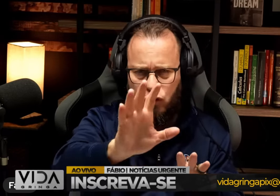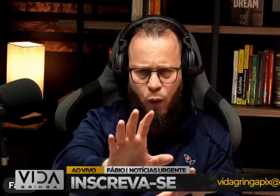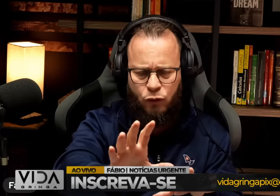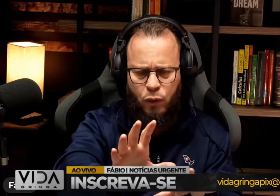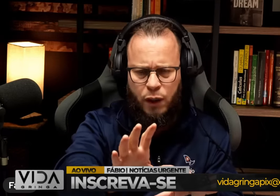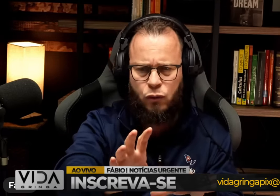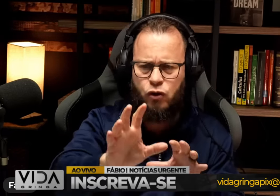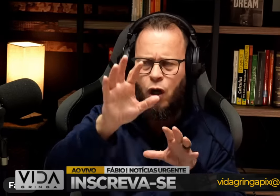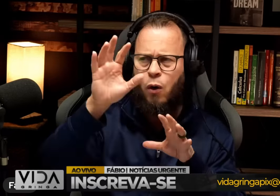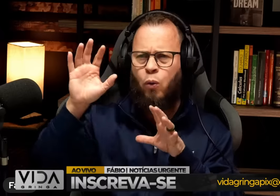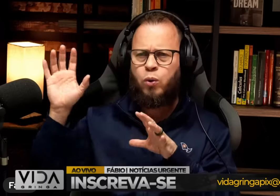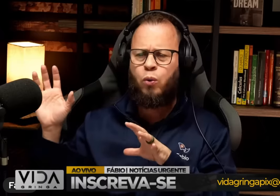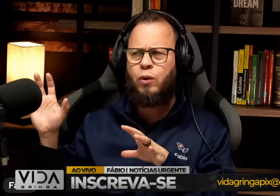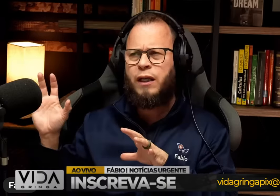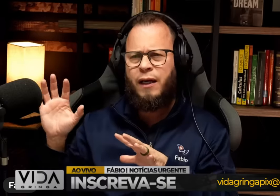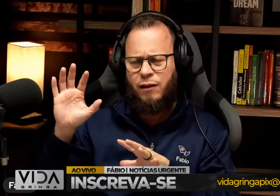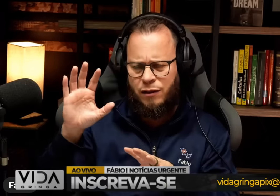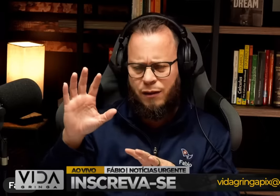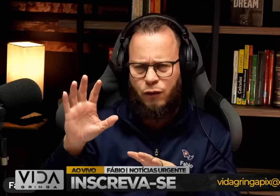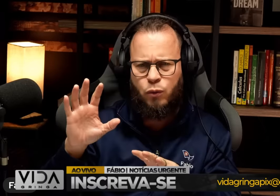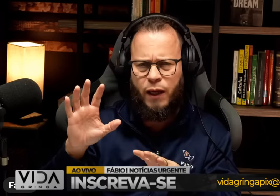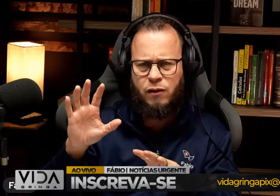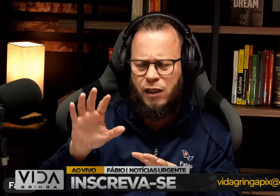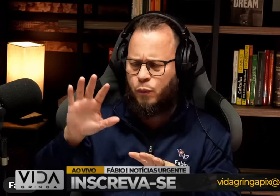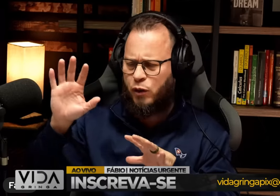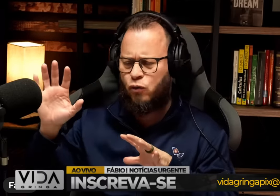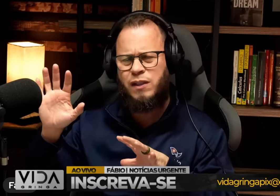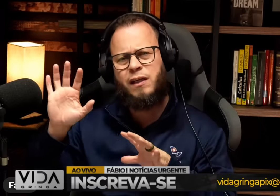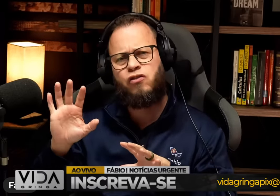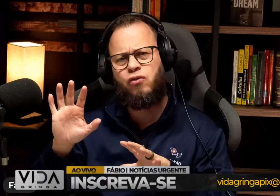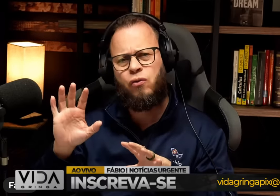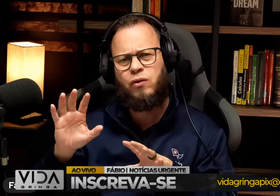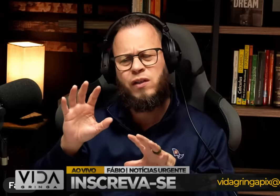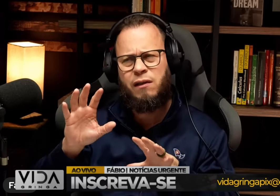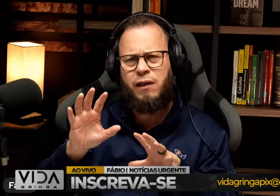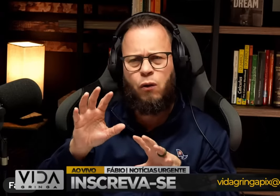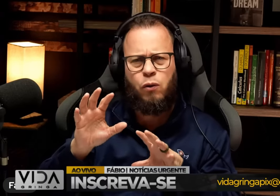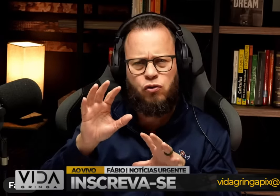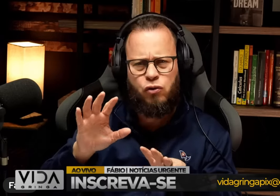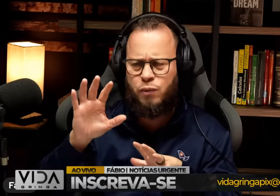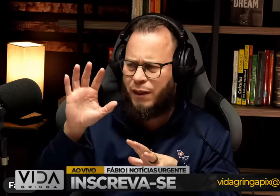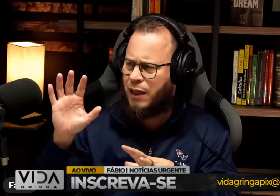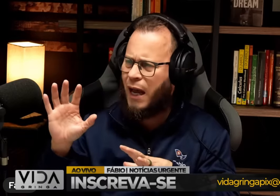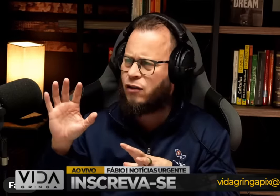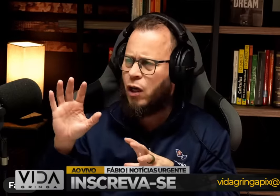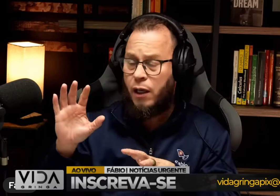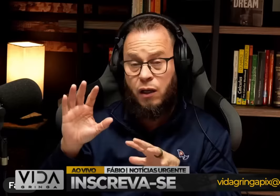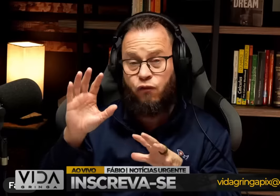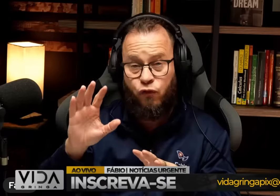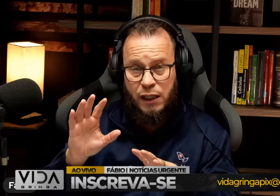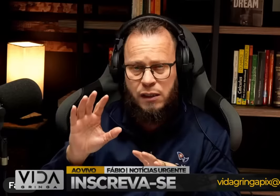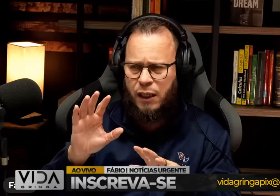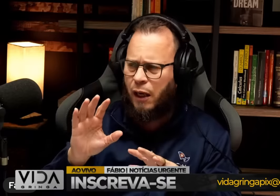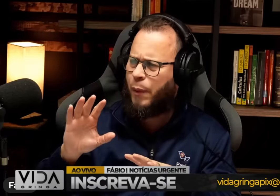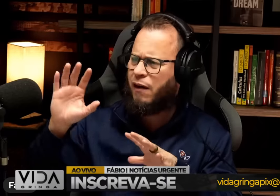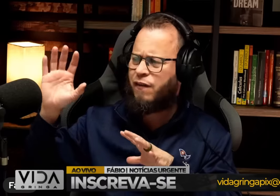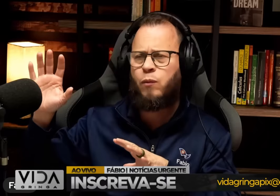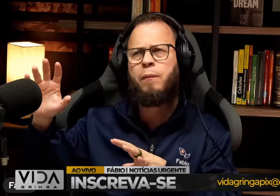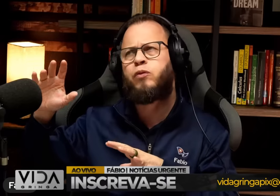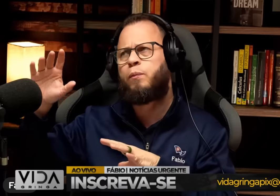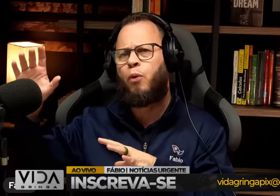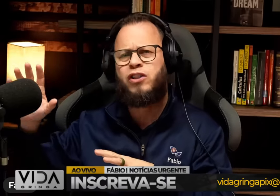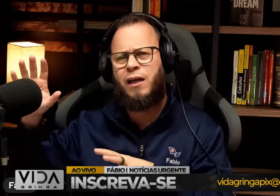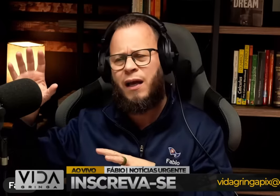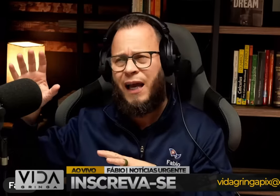mais 4 anos. O Lula, ele está doente e as pessoas questionam se ele tem condições mentais e físicas para vir